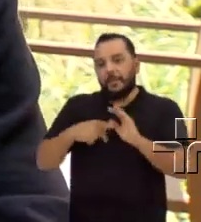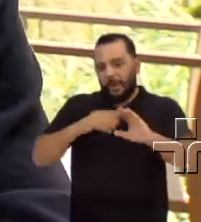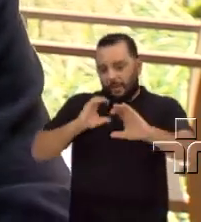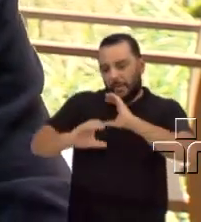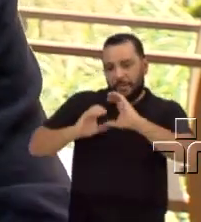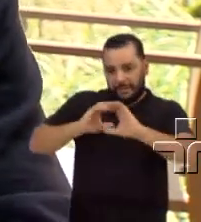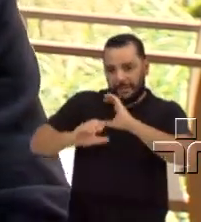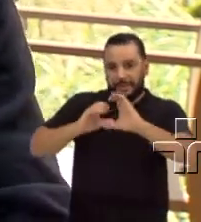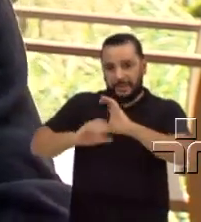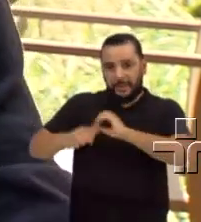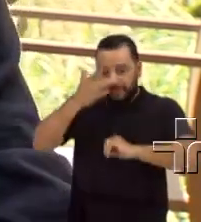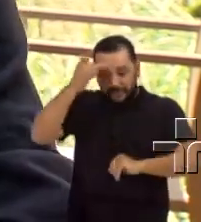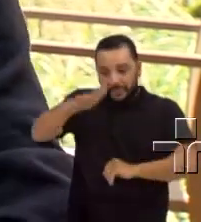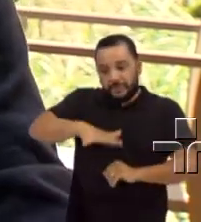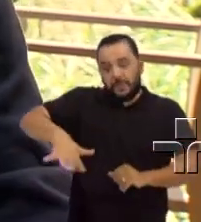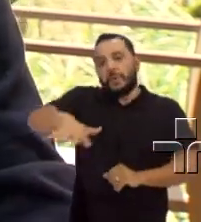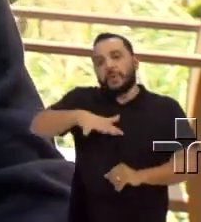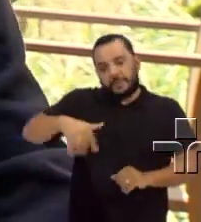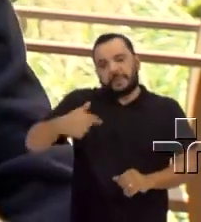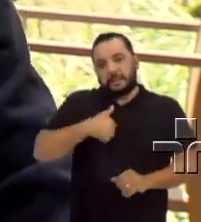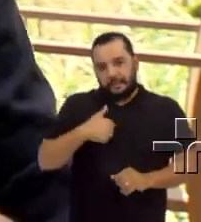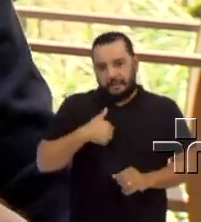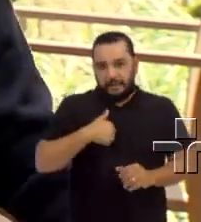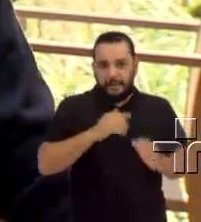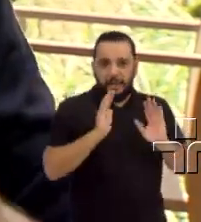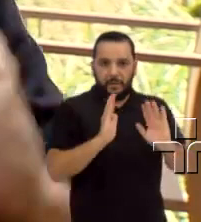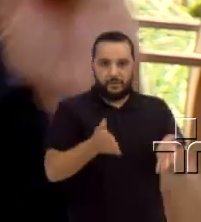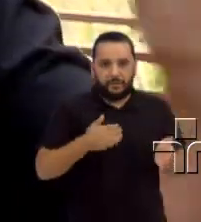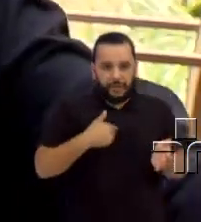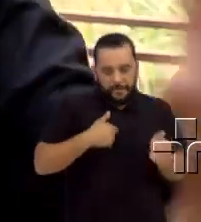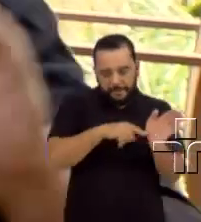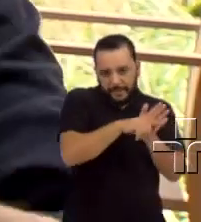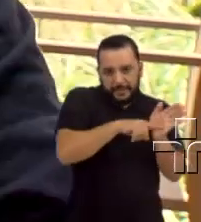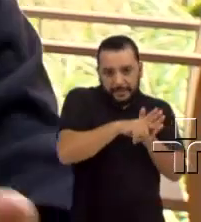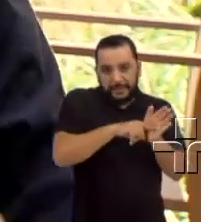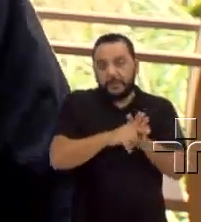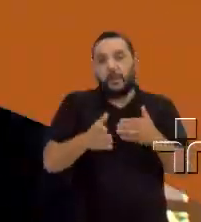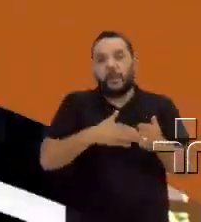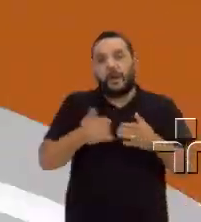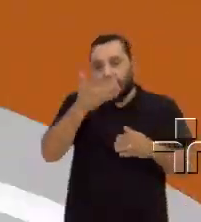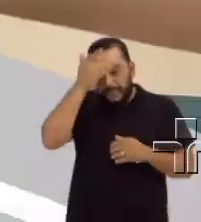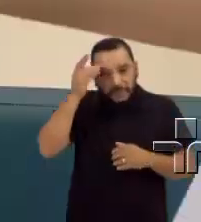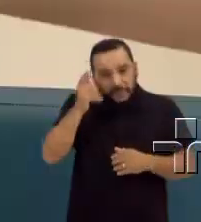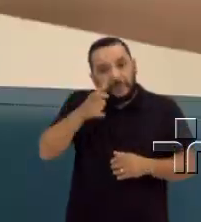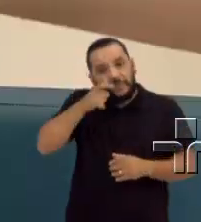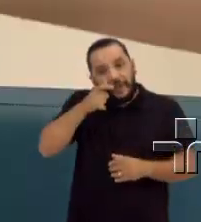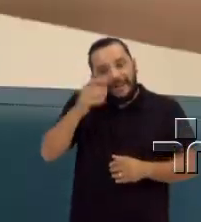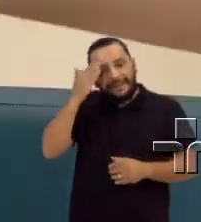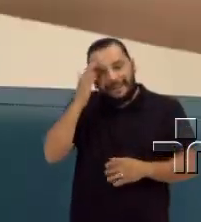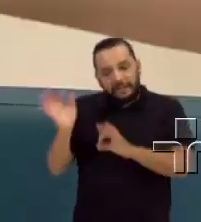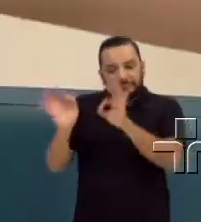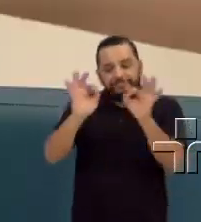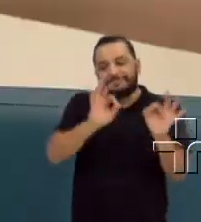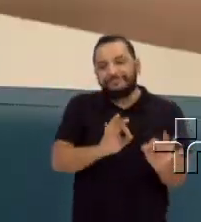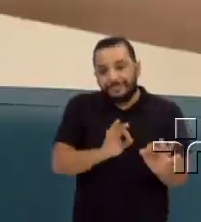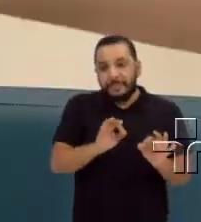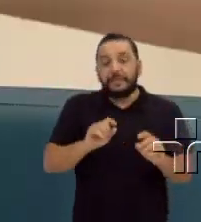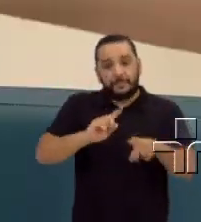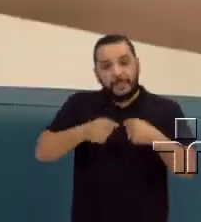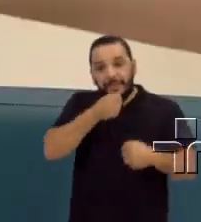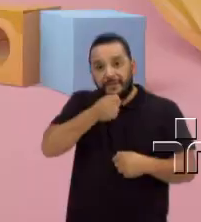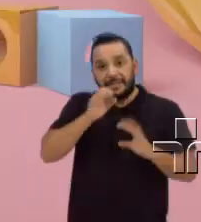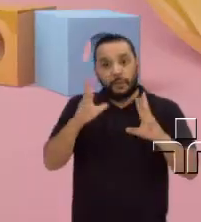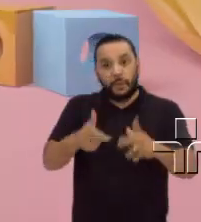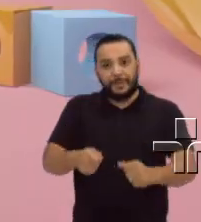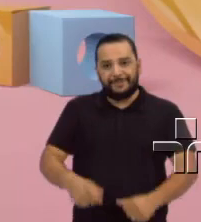pesquiso e monto o conteúdo com uma linguagem que qualquer público pode entender. No próximo bloco tem a entrevista